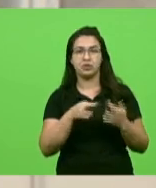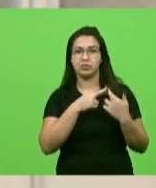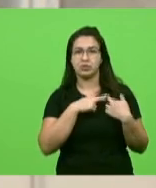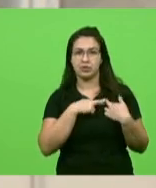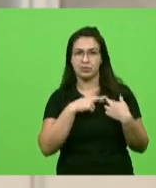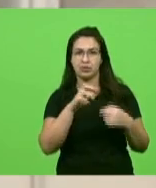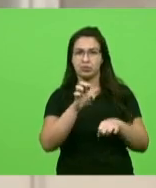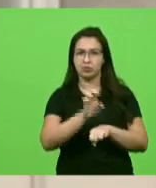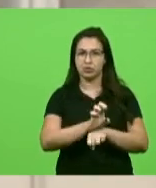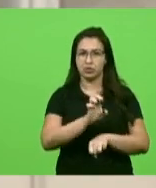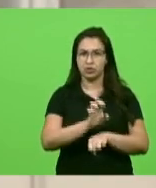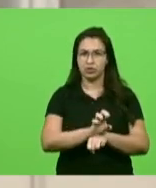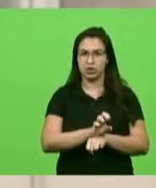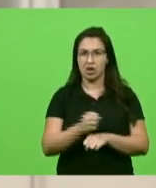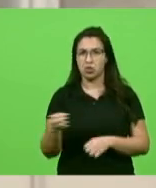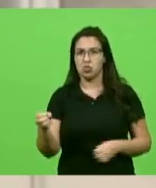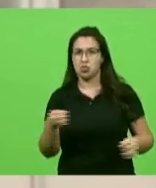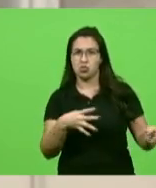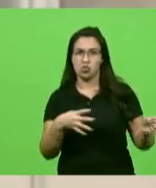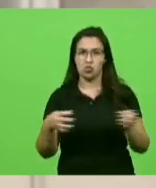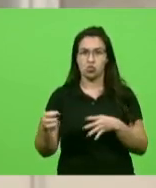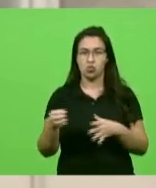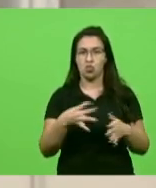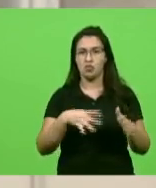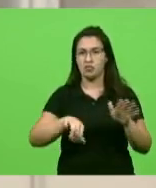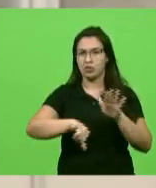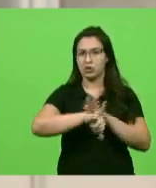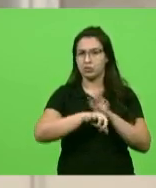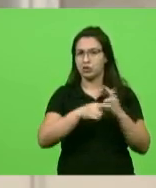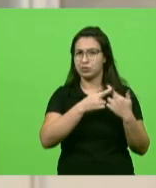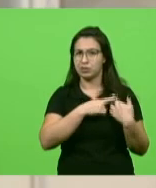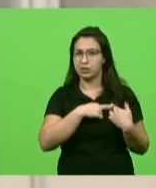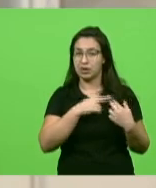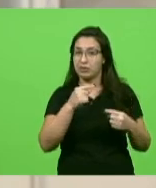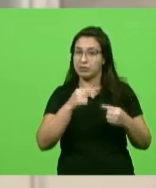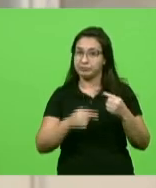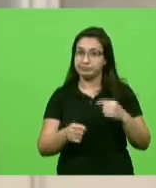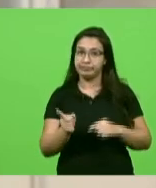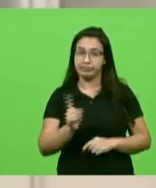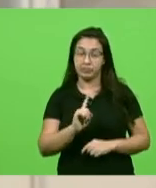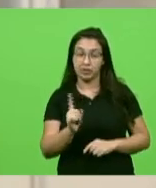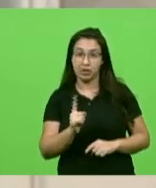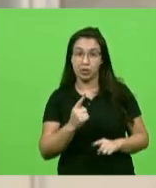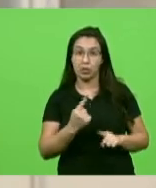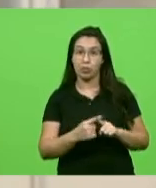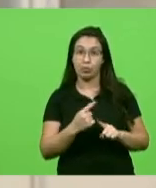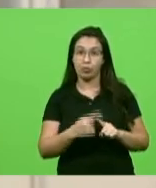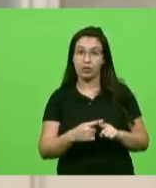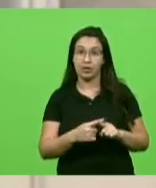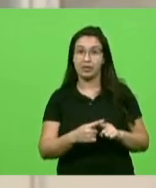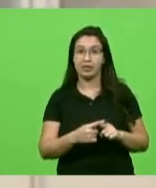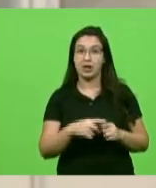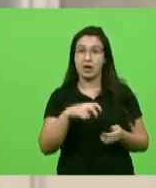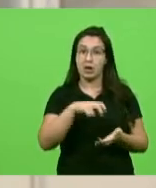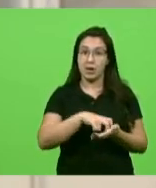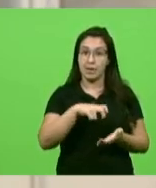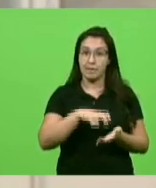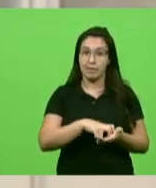estabelecer novas modalidades de crime de responsabilidade sob pena de usurpação de